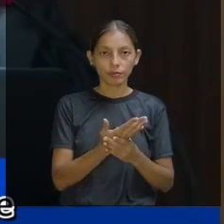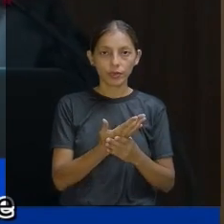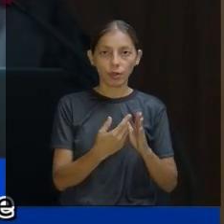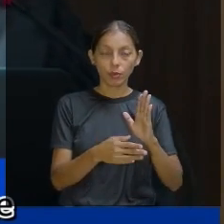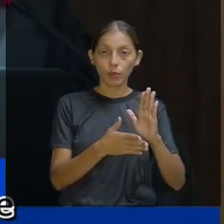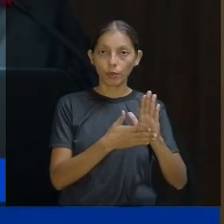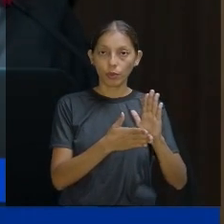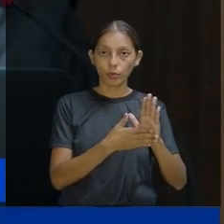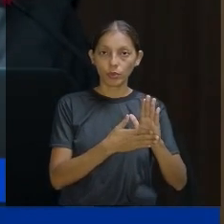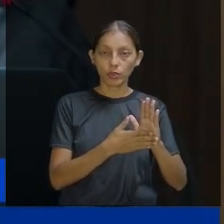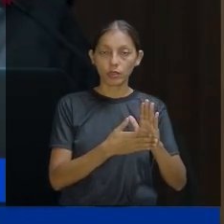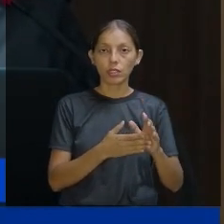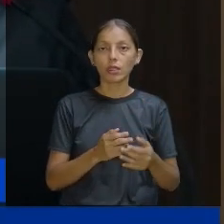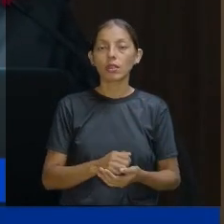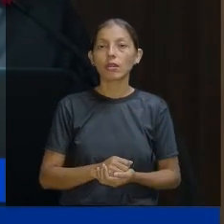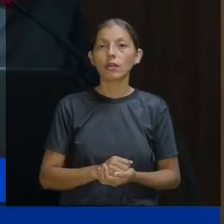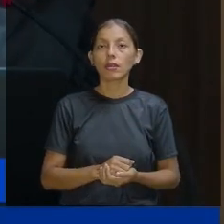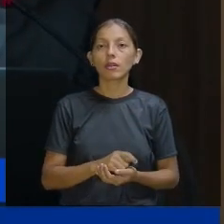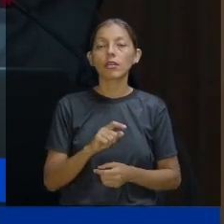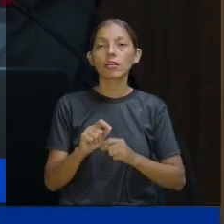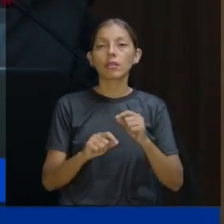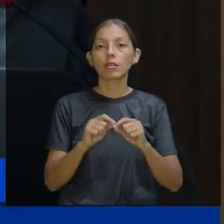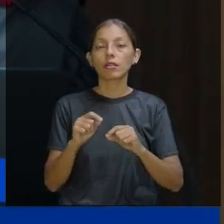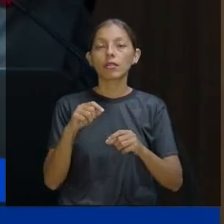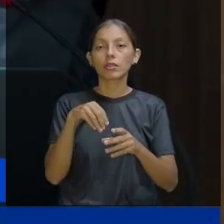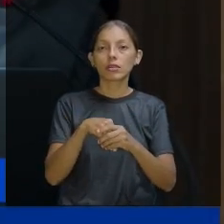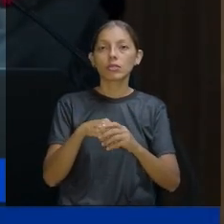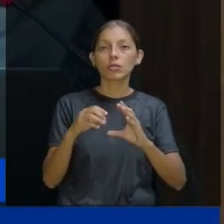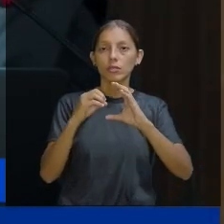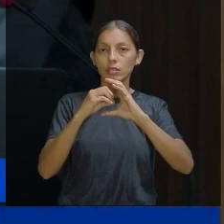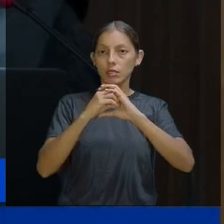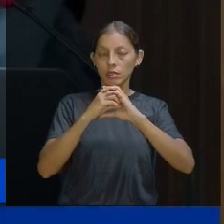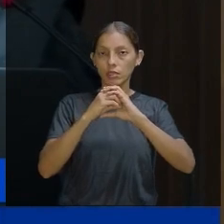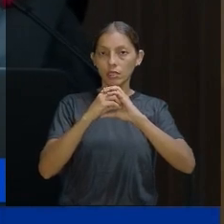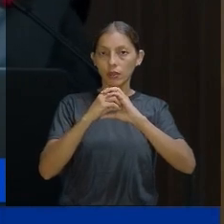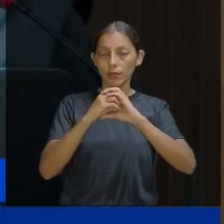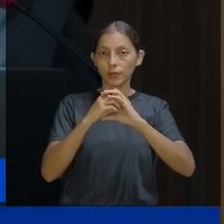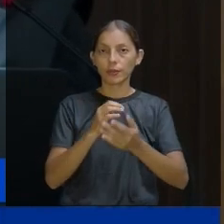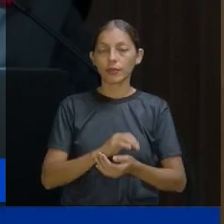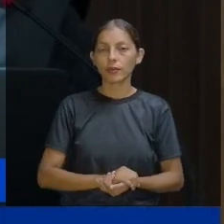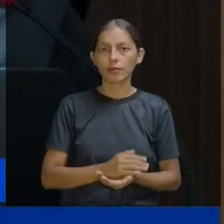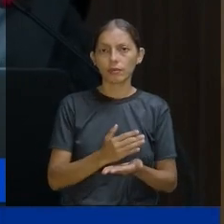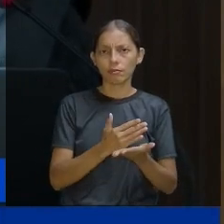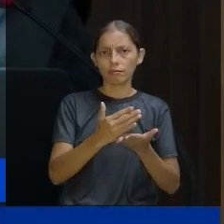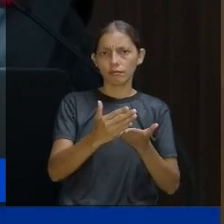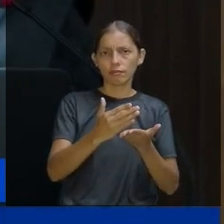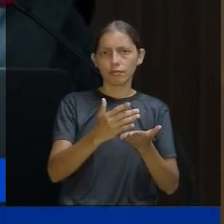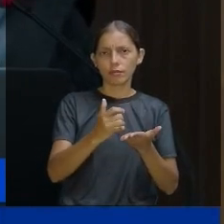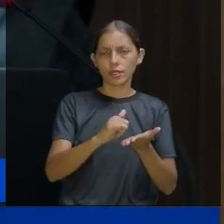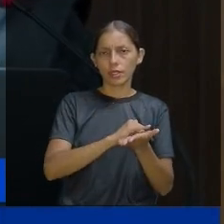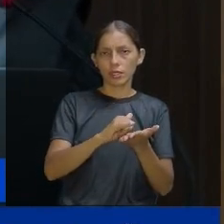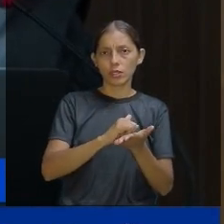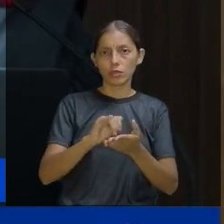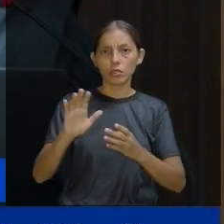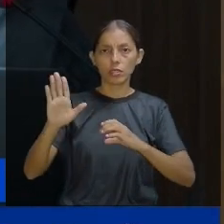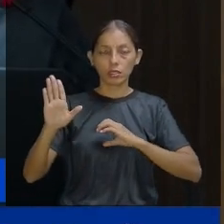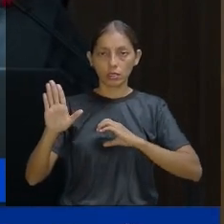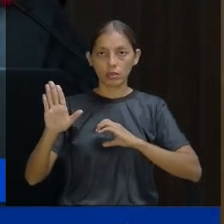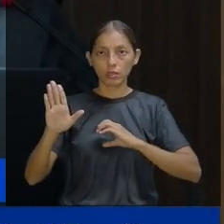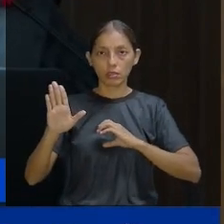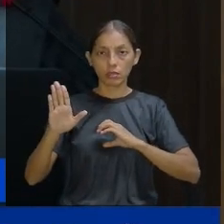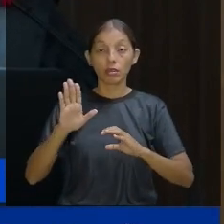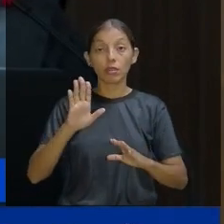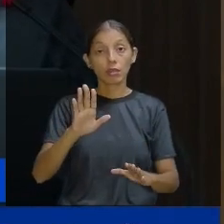dentro da resolução do TSE, abrir um procedimento na análise dos registros de candidaturas para submeter